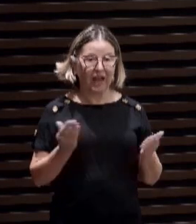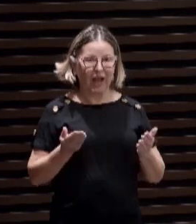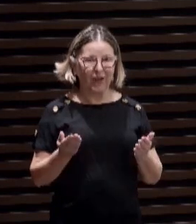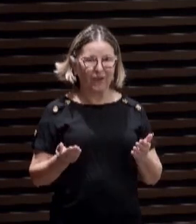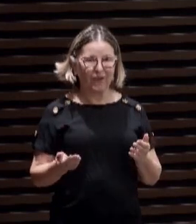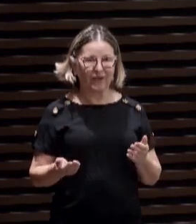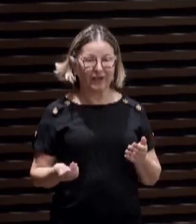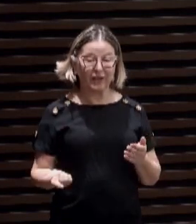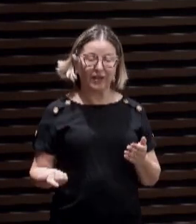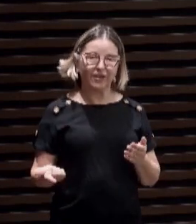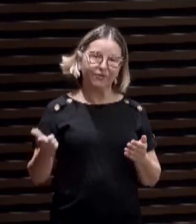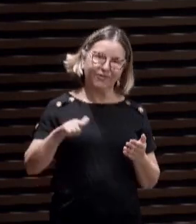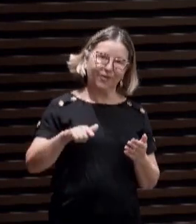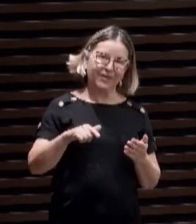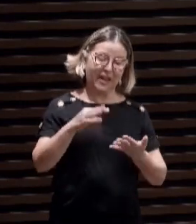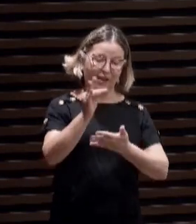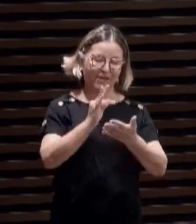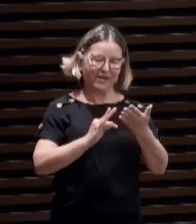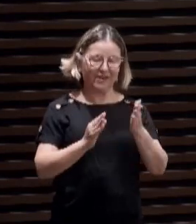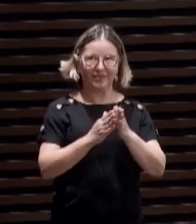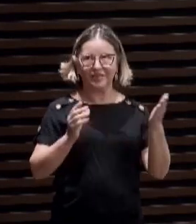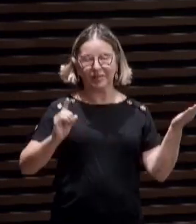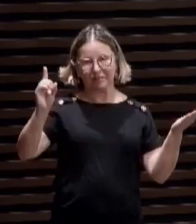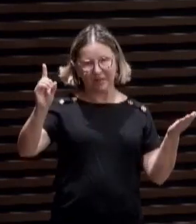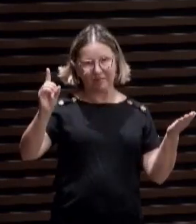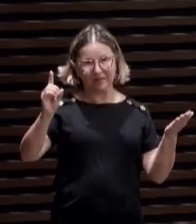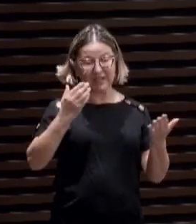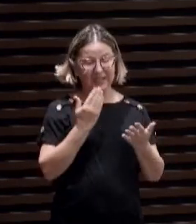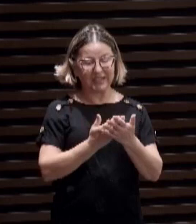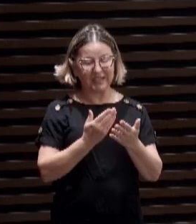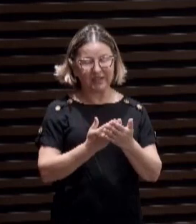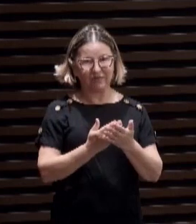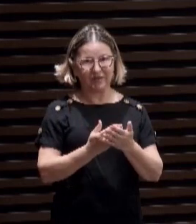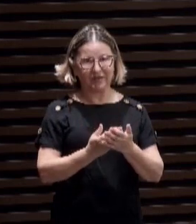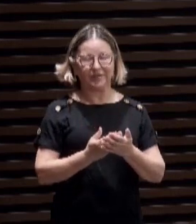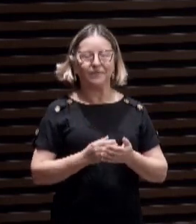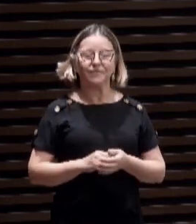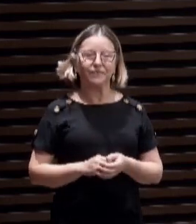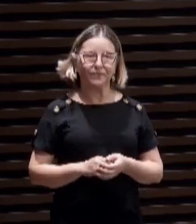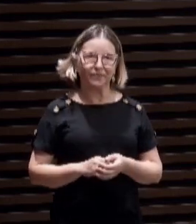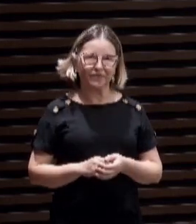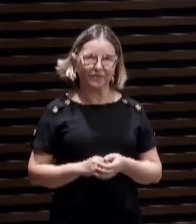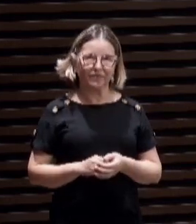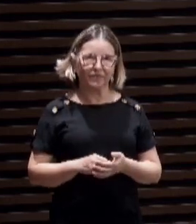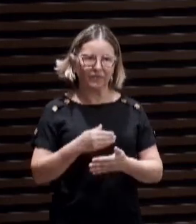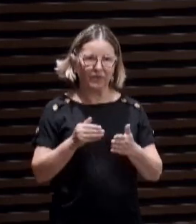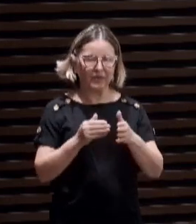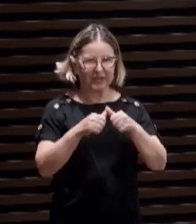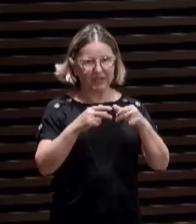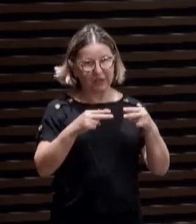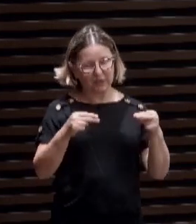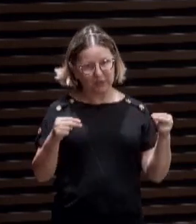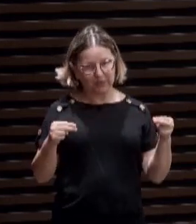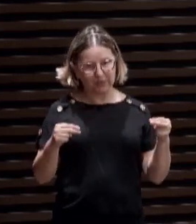ao texto bíblico e analisar o que o Senhor quer dizer para nós como igreja. Todas estas coisas que eu disse